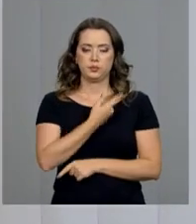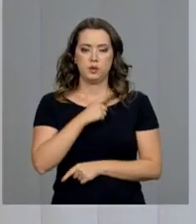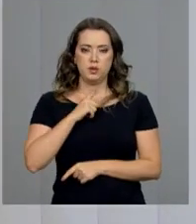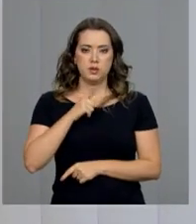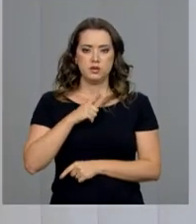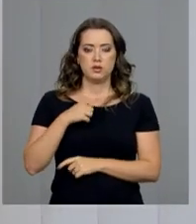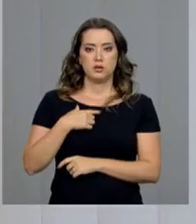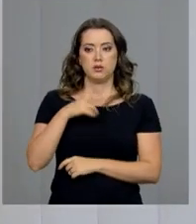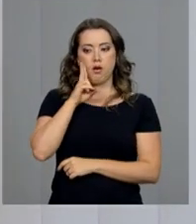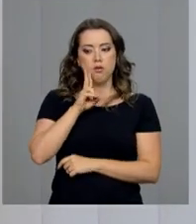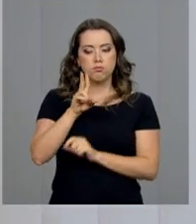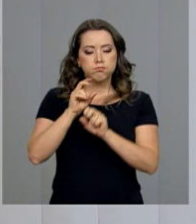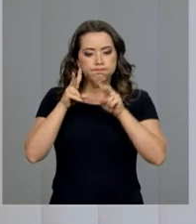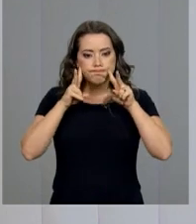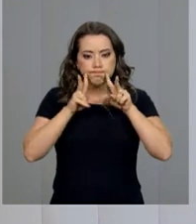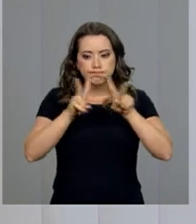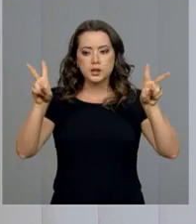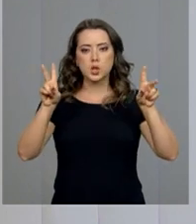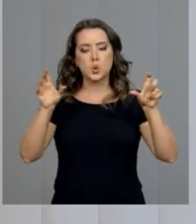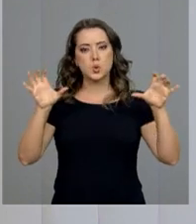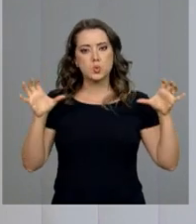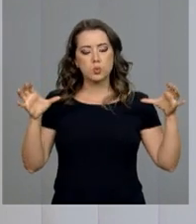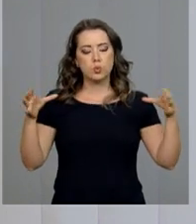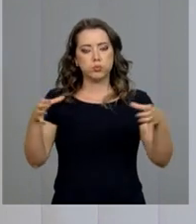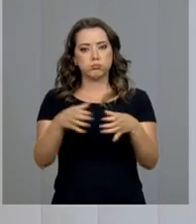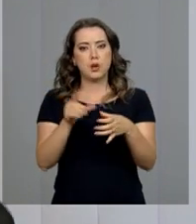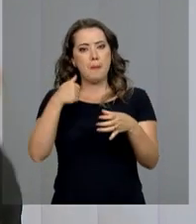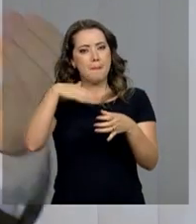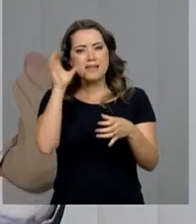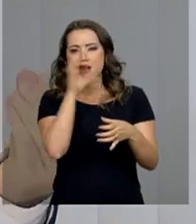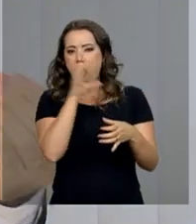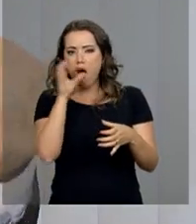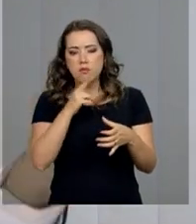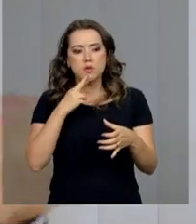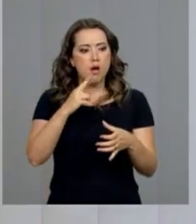visão macro, pronto atendimento, melhor resposta,